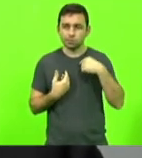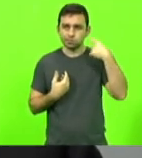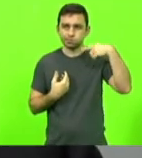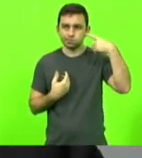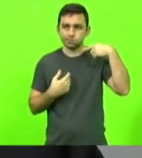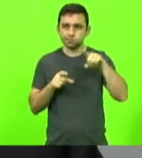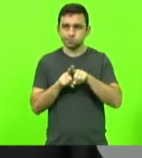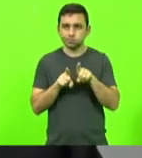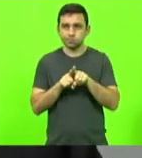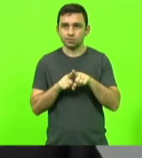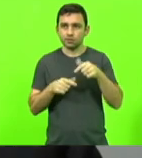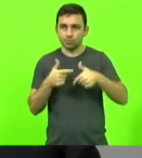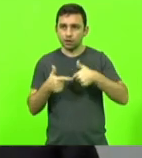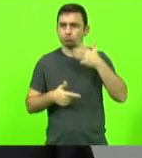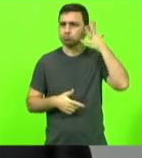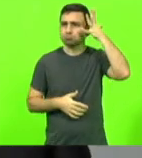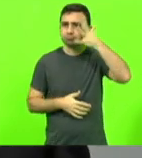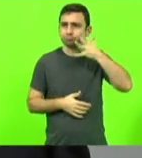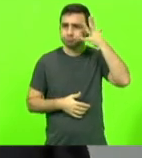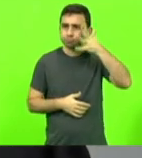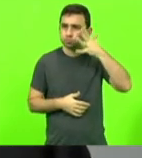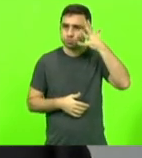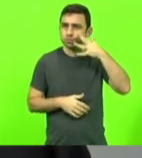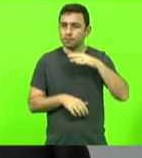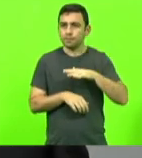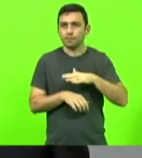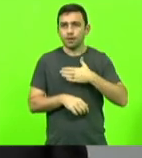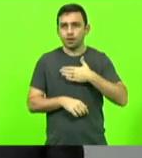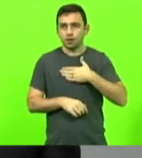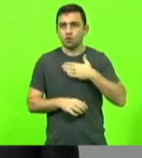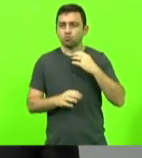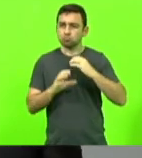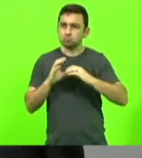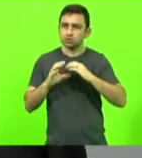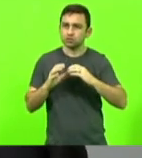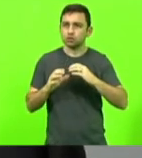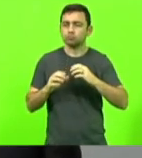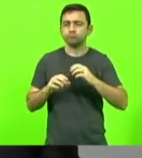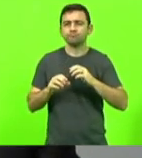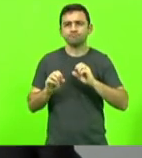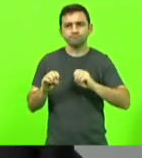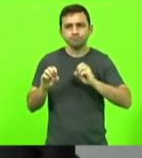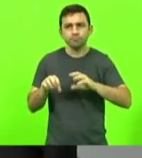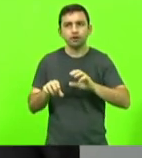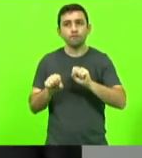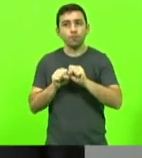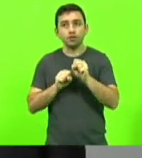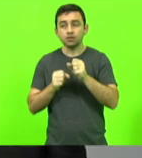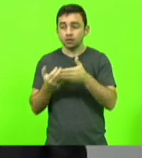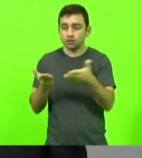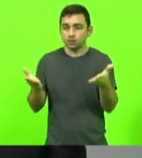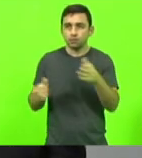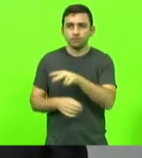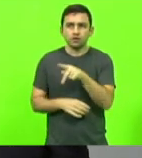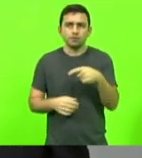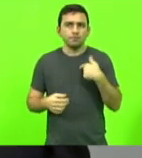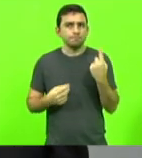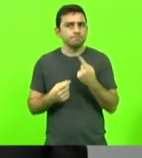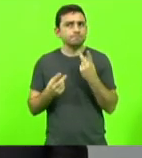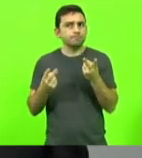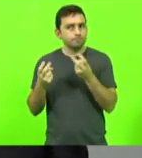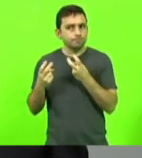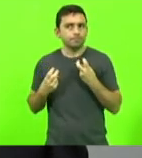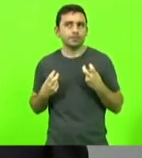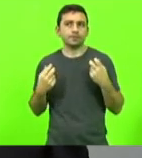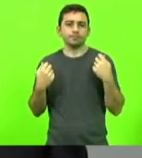também trabalho com palestras na área de comunicação e de formação para professores. E a gente percebe, assim, a